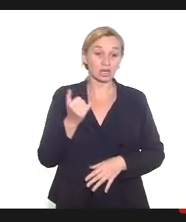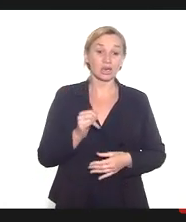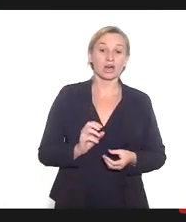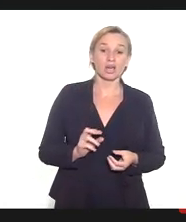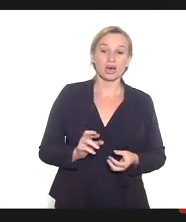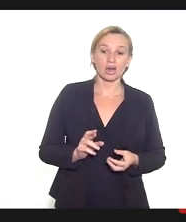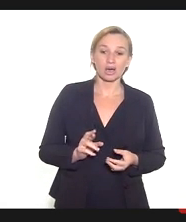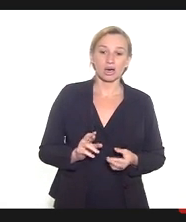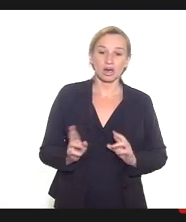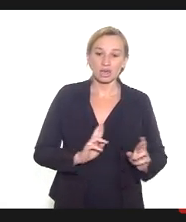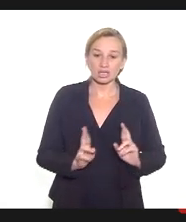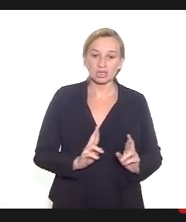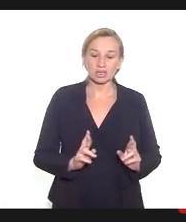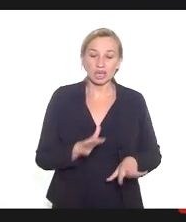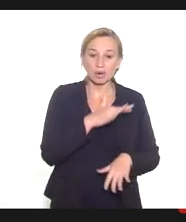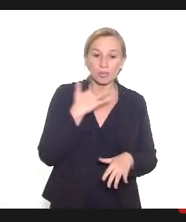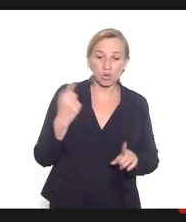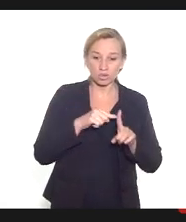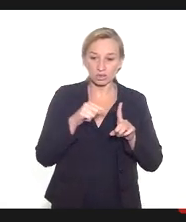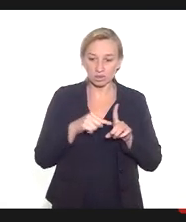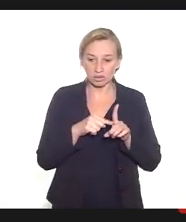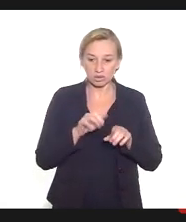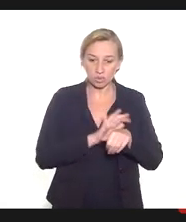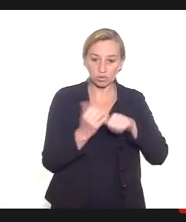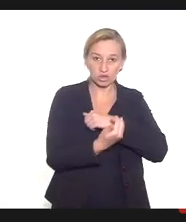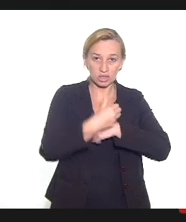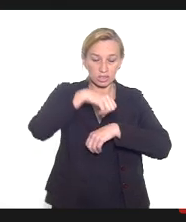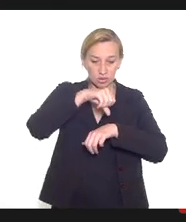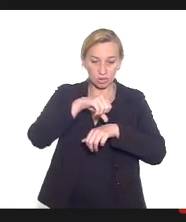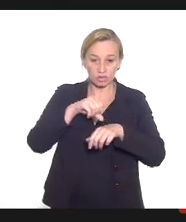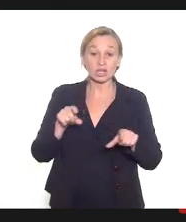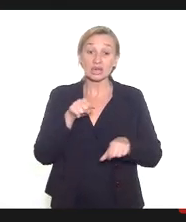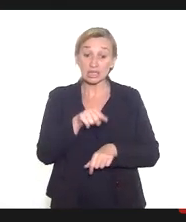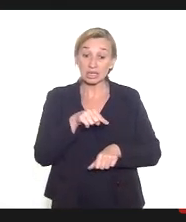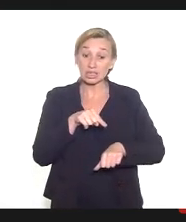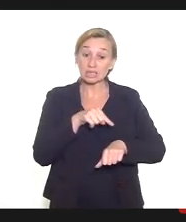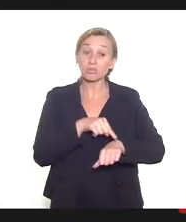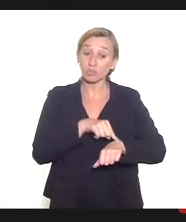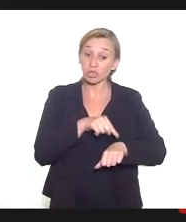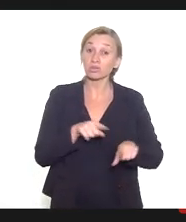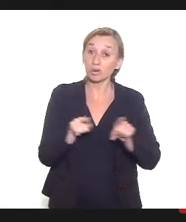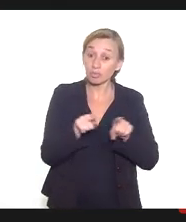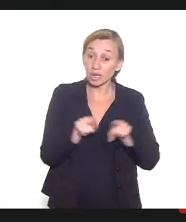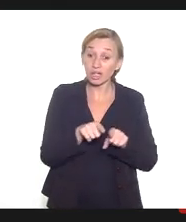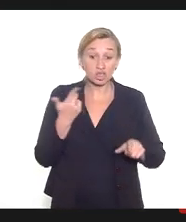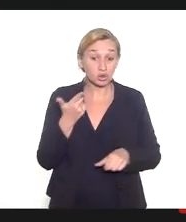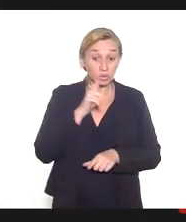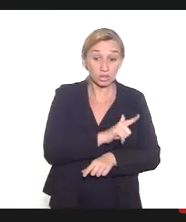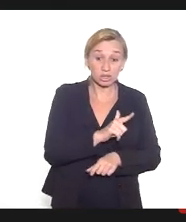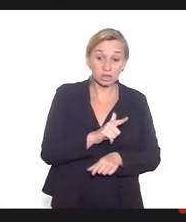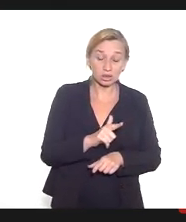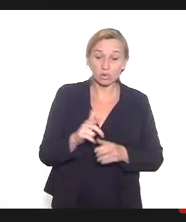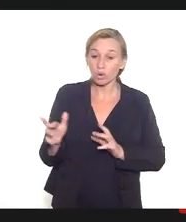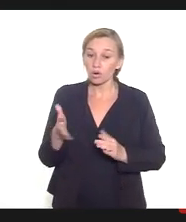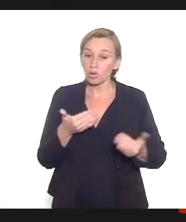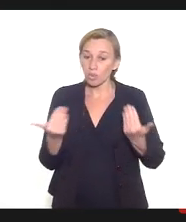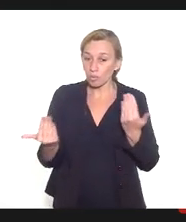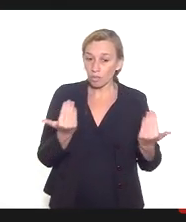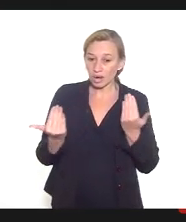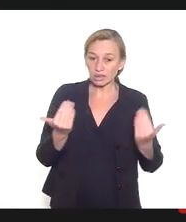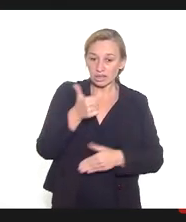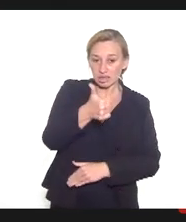à morte materna conferir 19 e foi nesse momento também que a gente conseguiu comparando